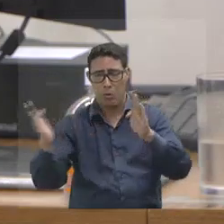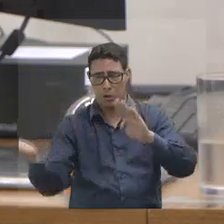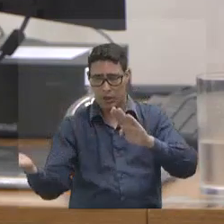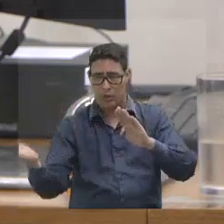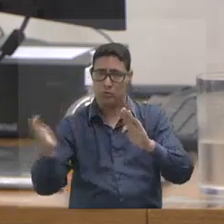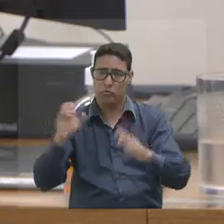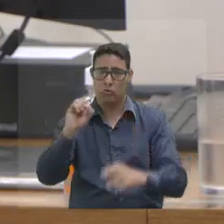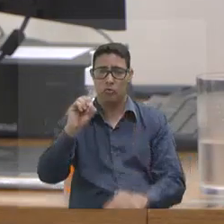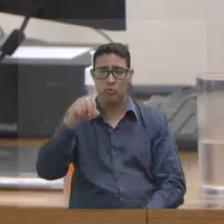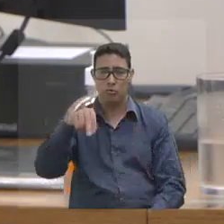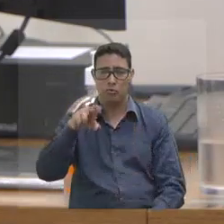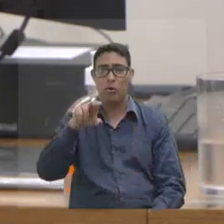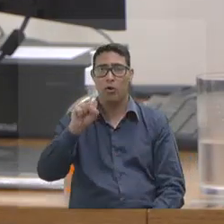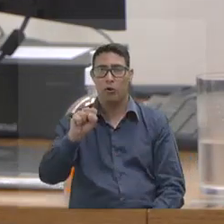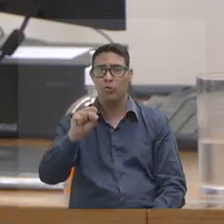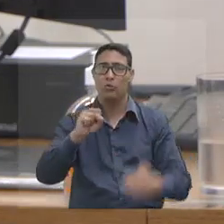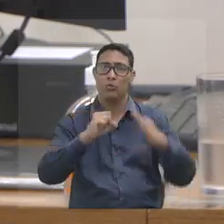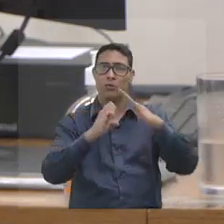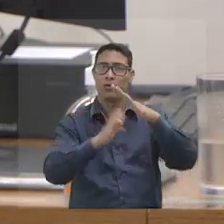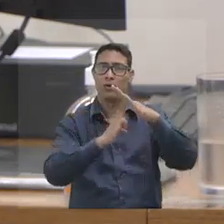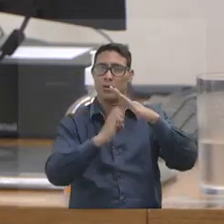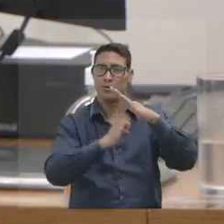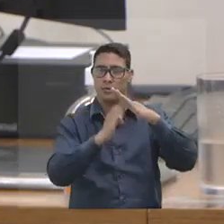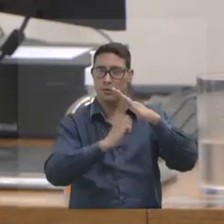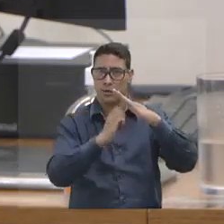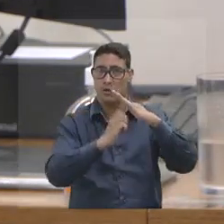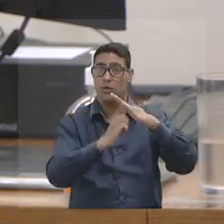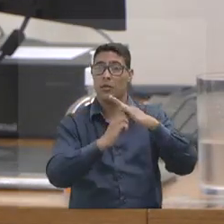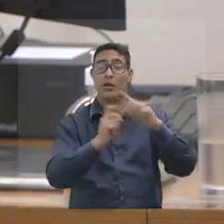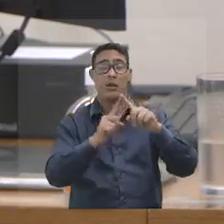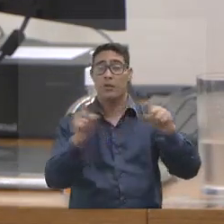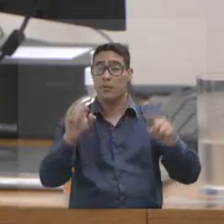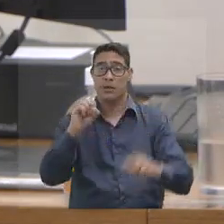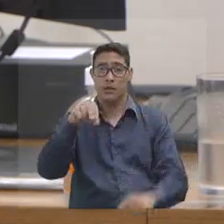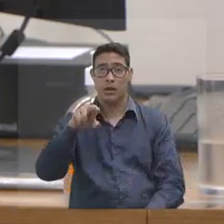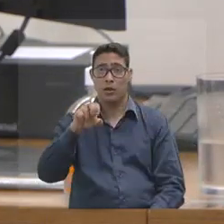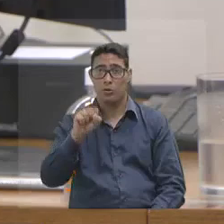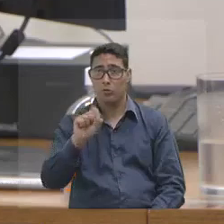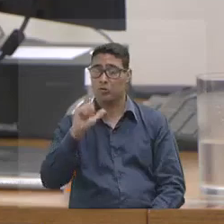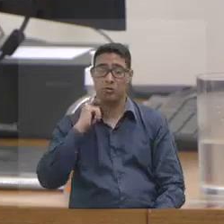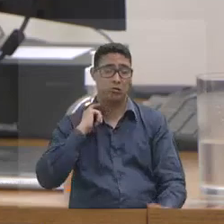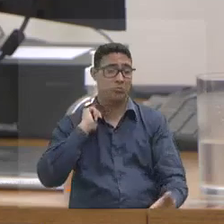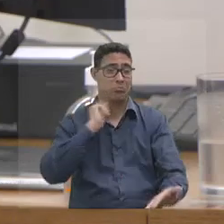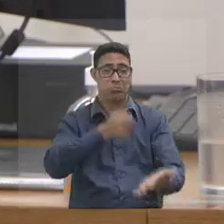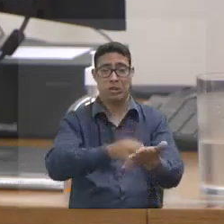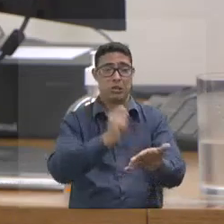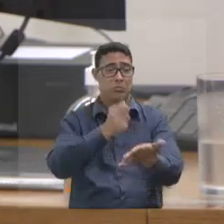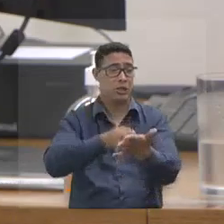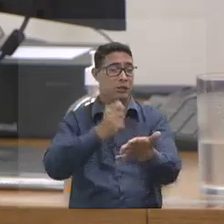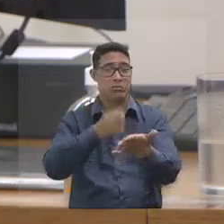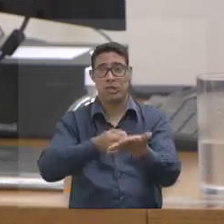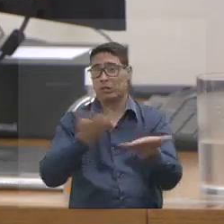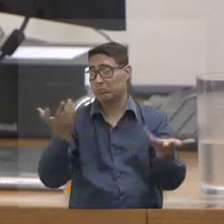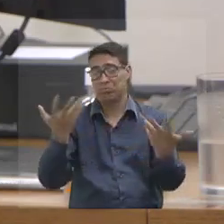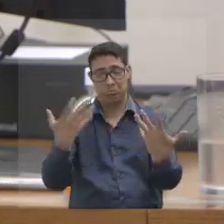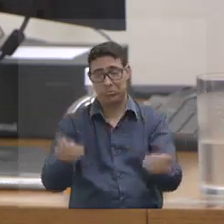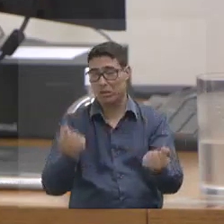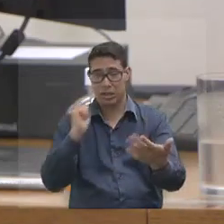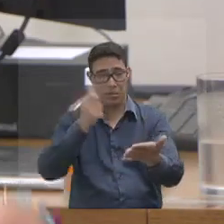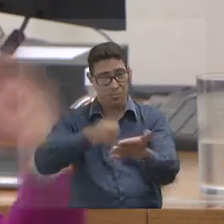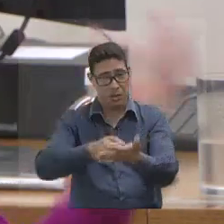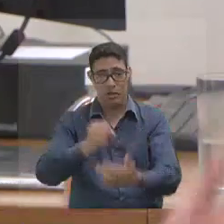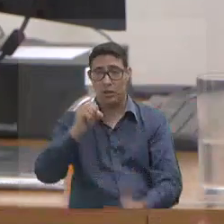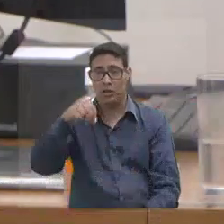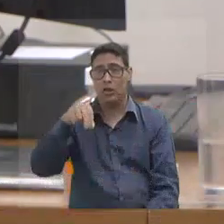é sempre um ônus que a empresa topa pagar as mineradoras fazem cálculo e ela topa pagar esse ônus